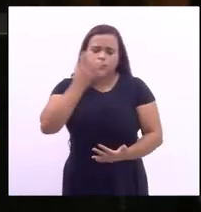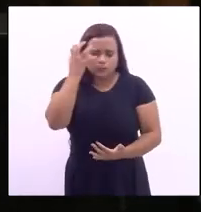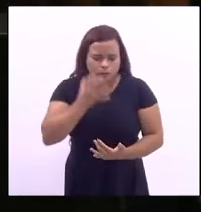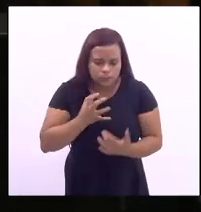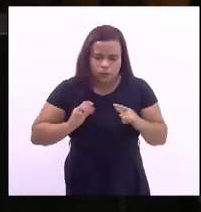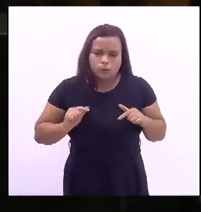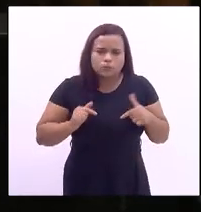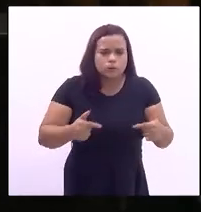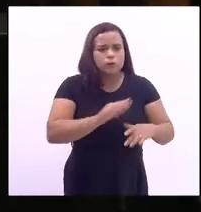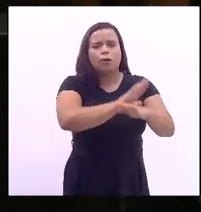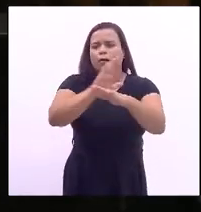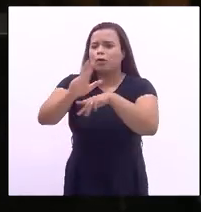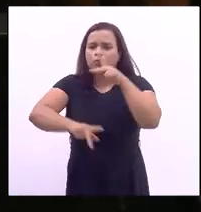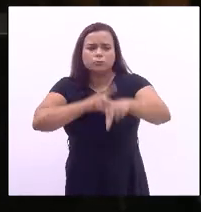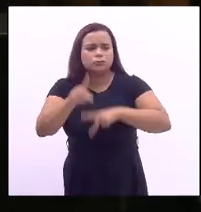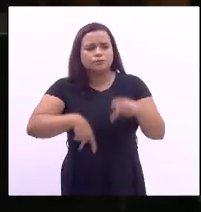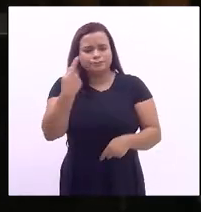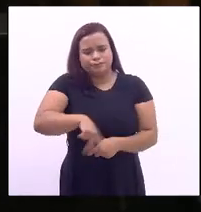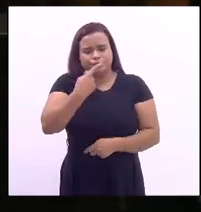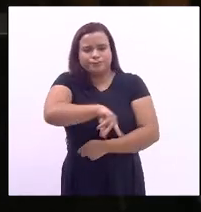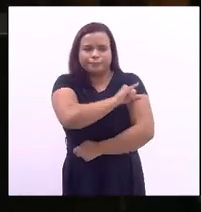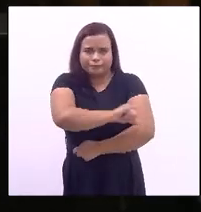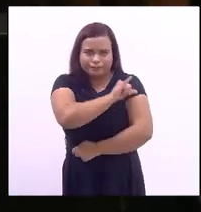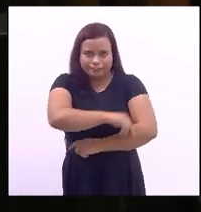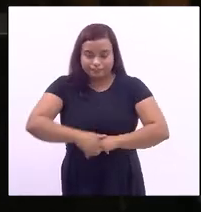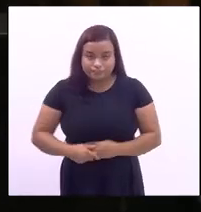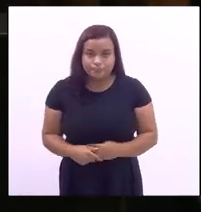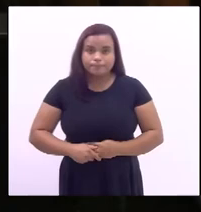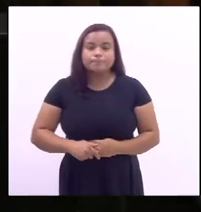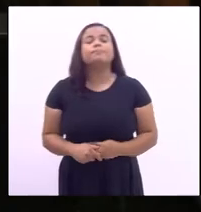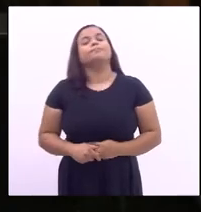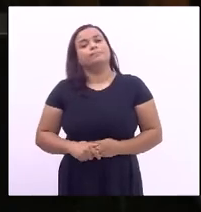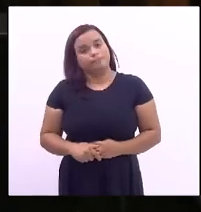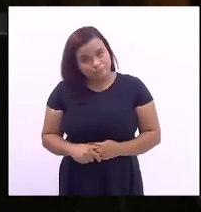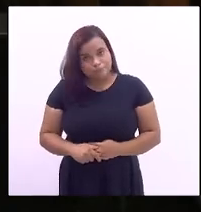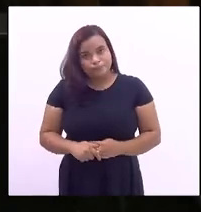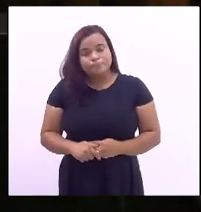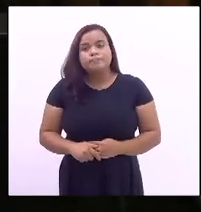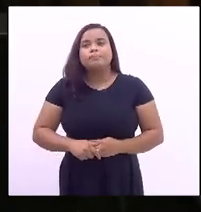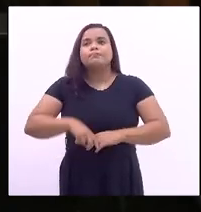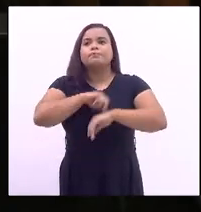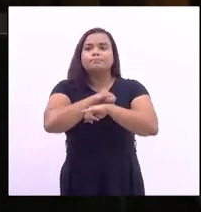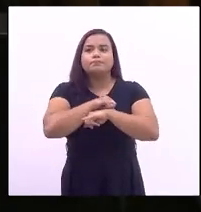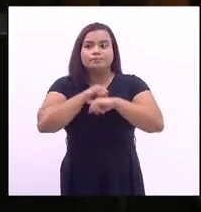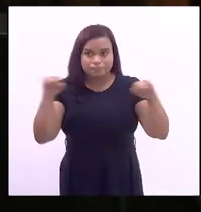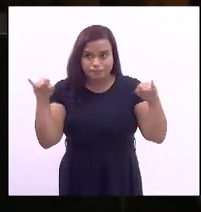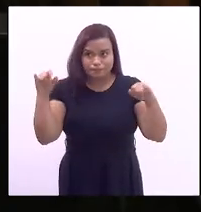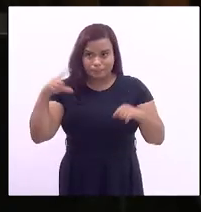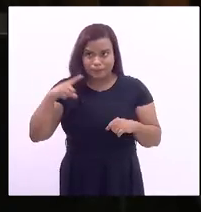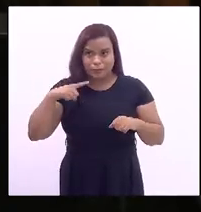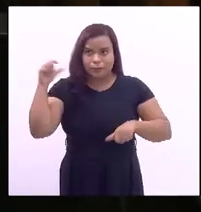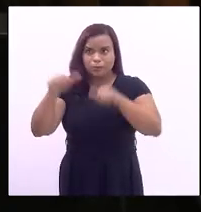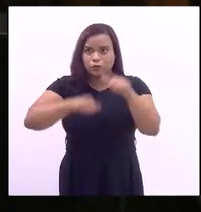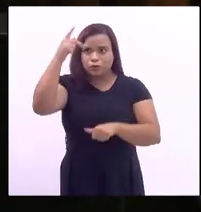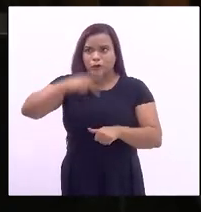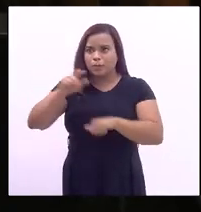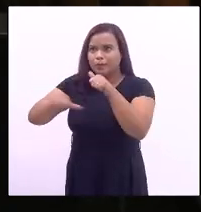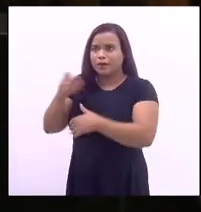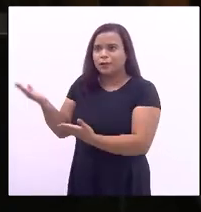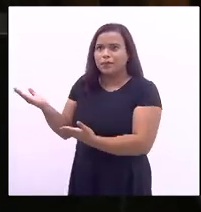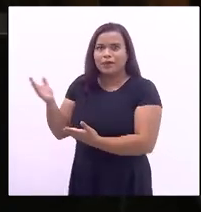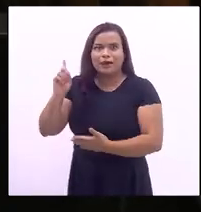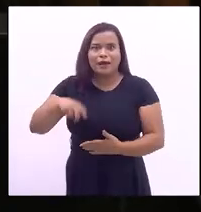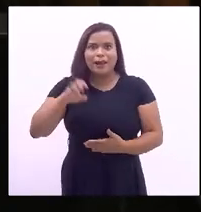com a população Fluminense e a e foi noticiado mudou o presidente agora